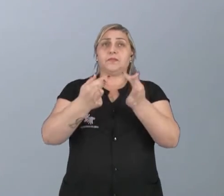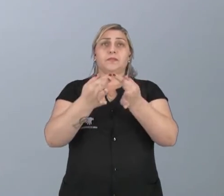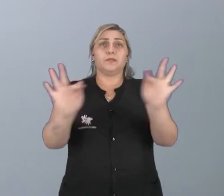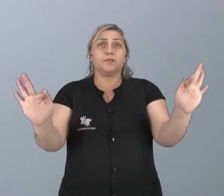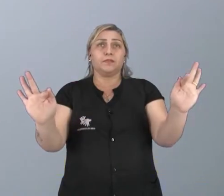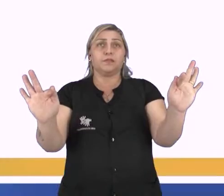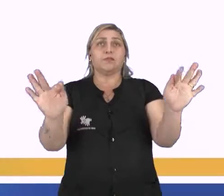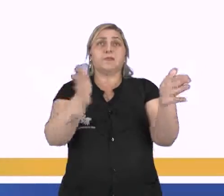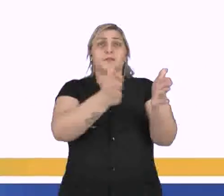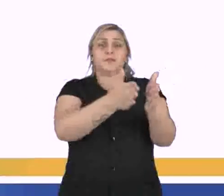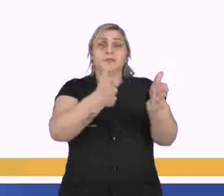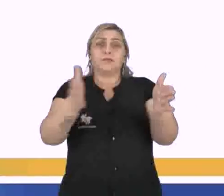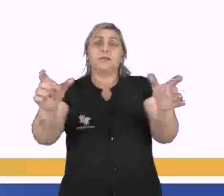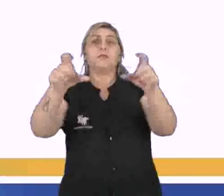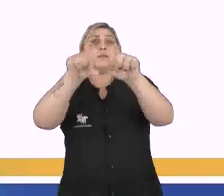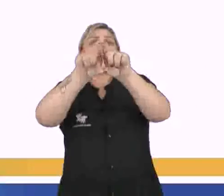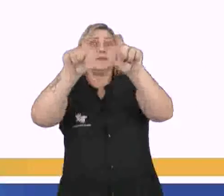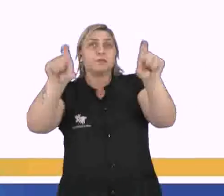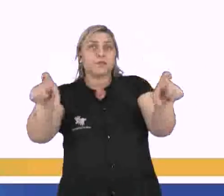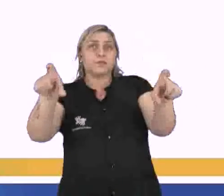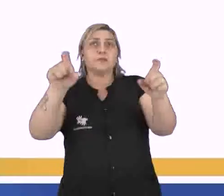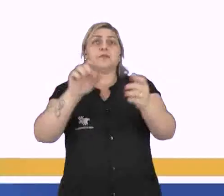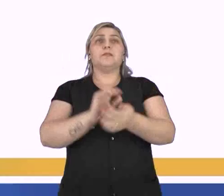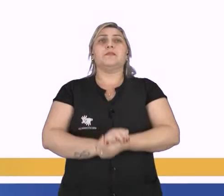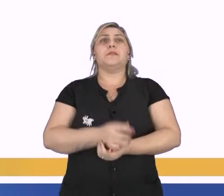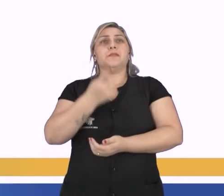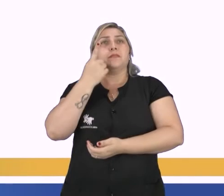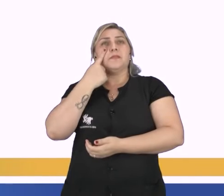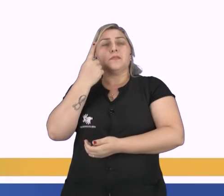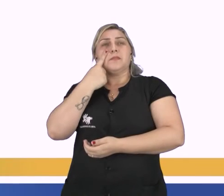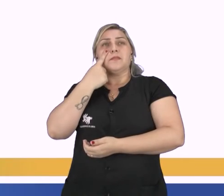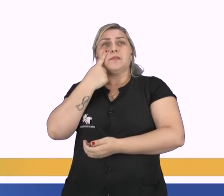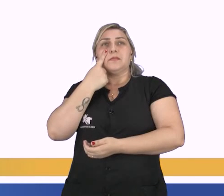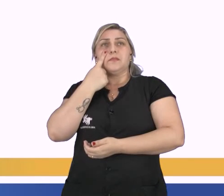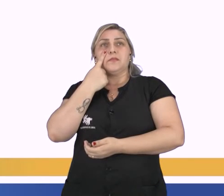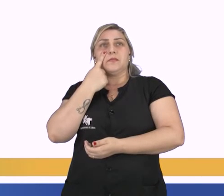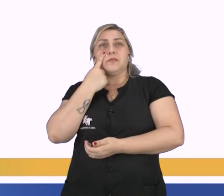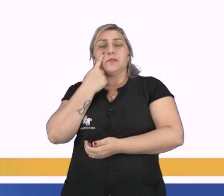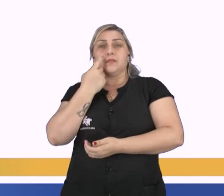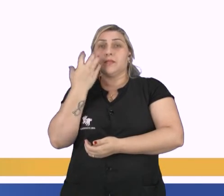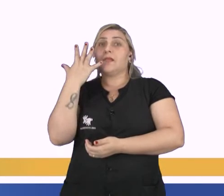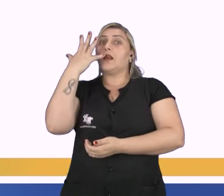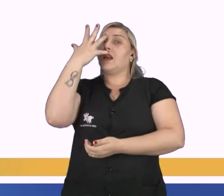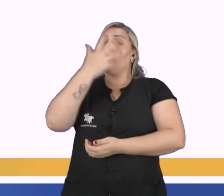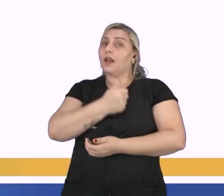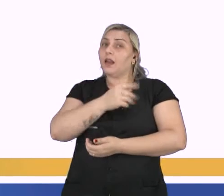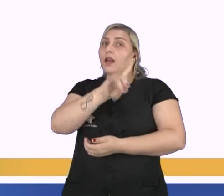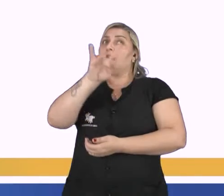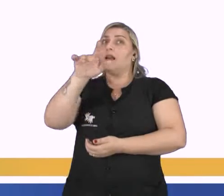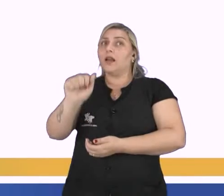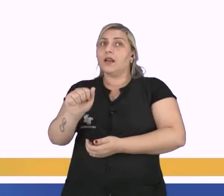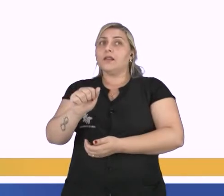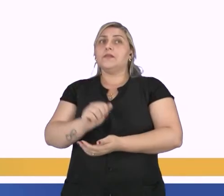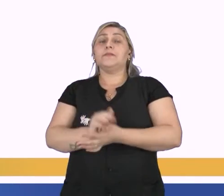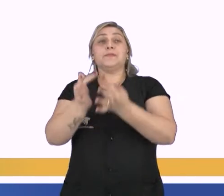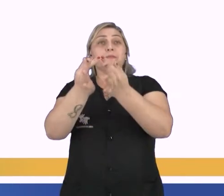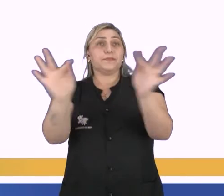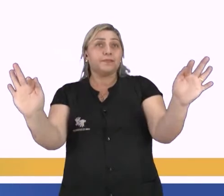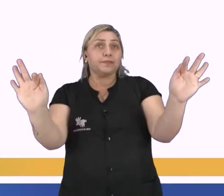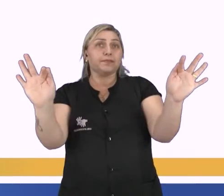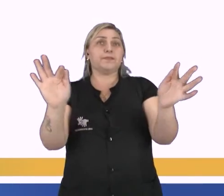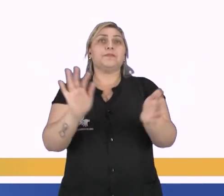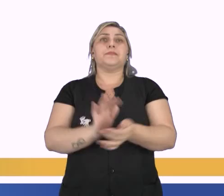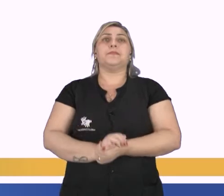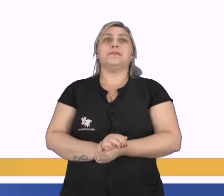conceitos, né? Se é frase, se é oração ou se é período. Vamos ver? Nossa, que dia belo. Isso aí é o quê?